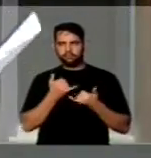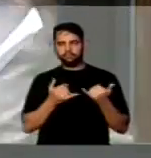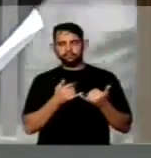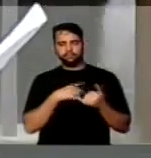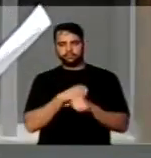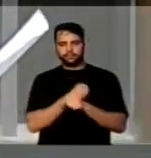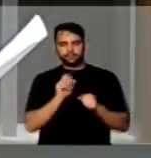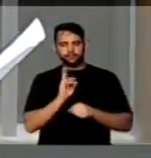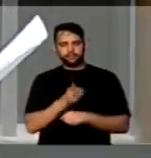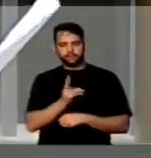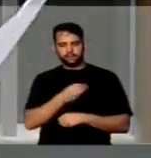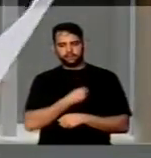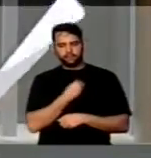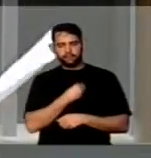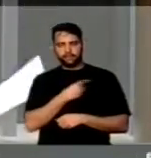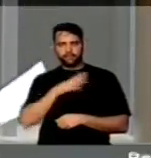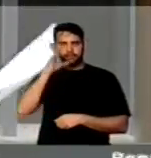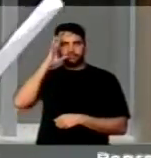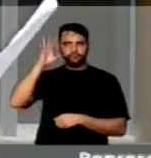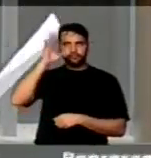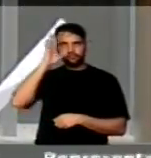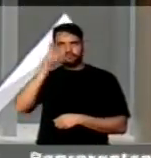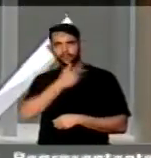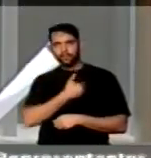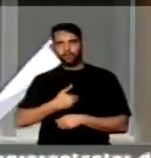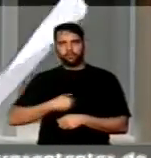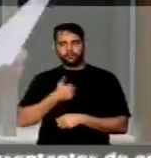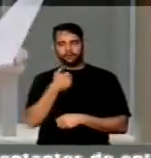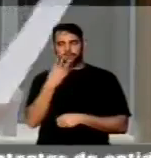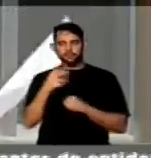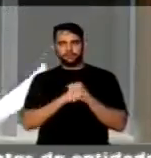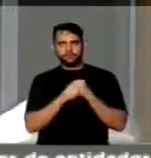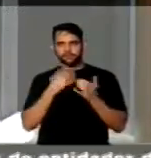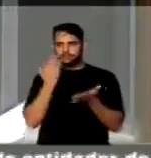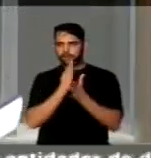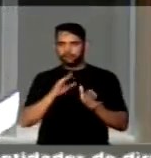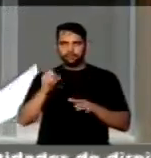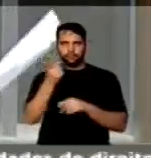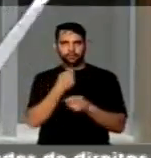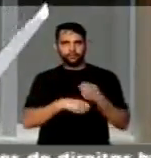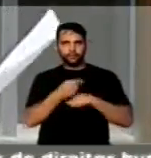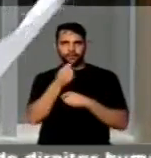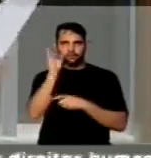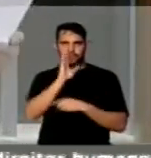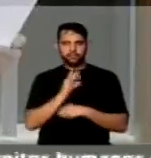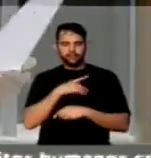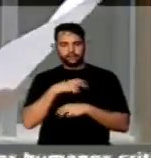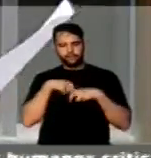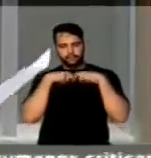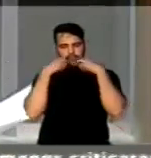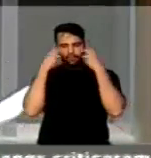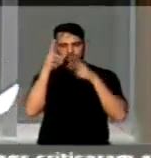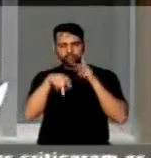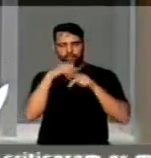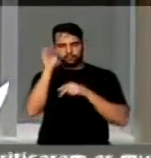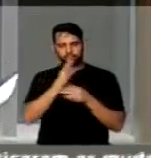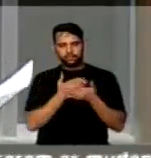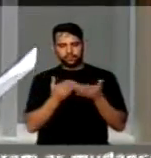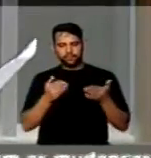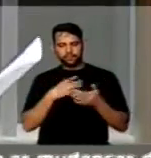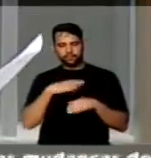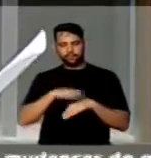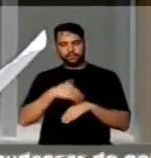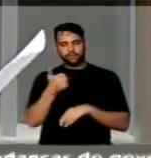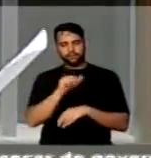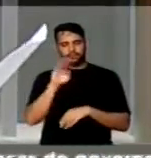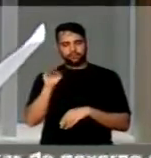não dá mais para viver na fantasia de um governo que em 13 anos quebrou o Brasil, que em 13 anos envergonhou o nosso povo. São